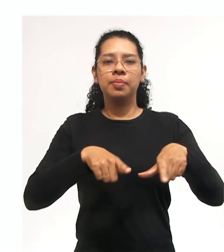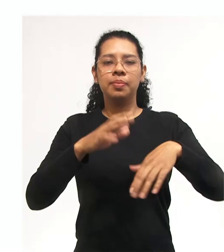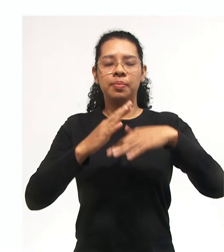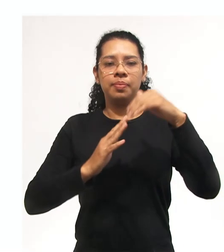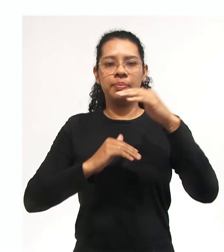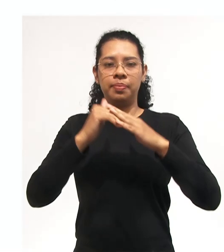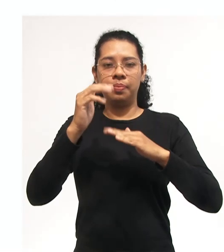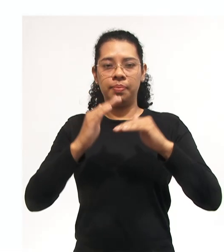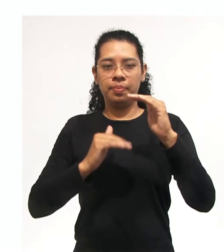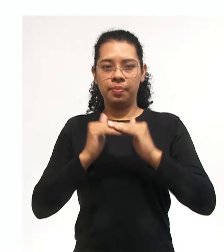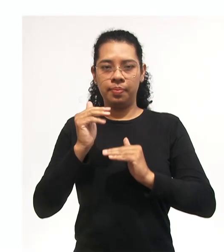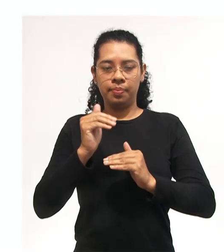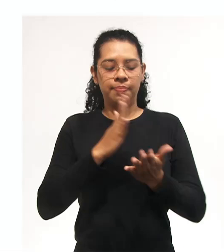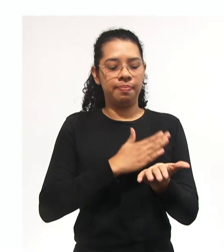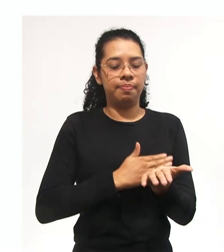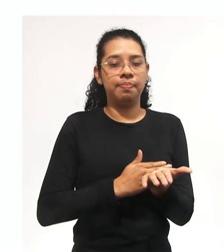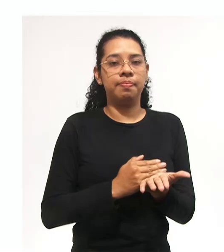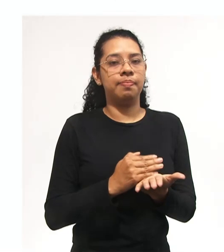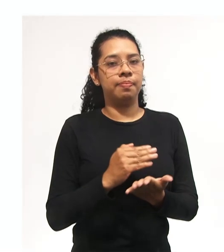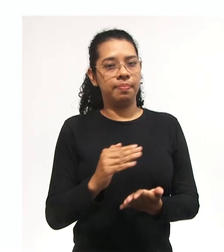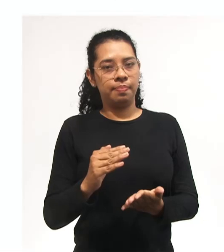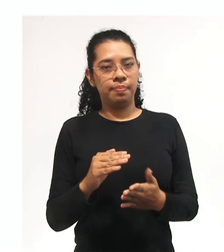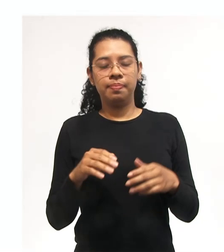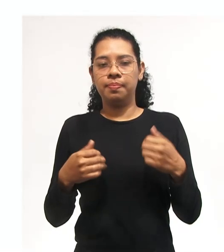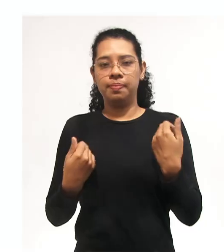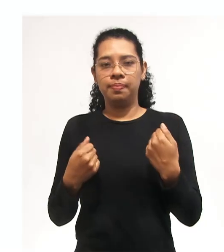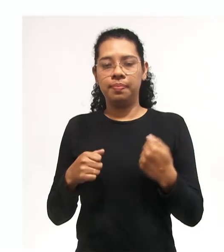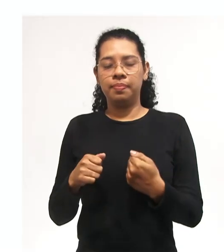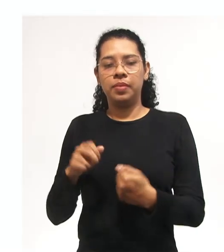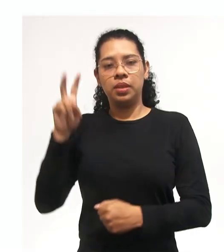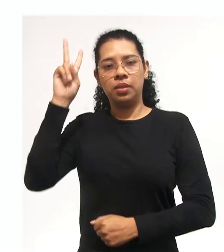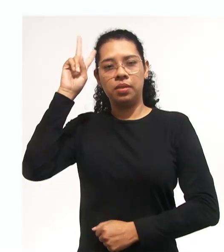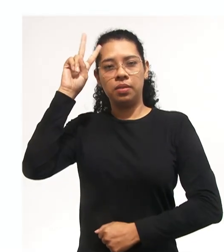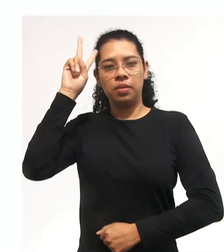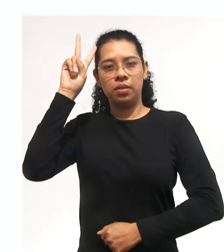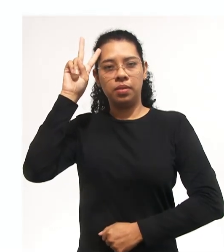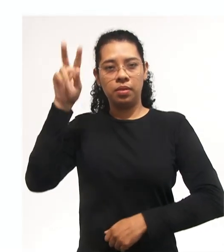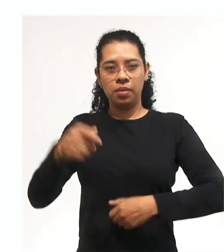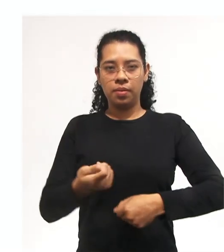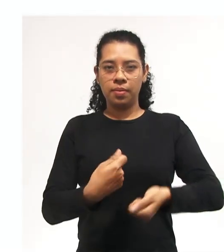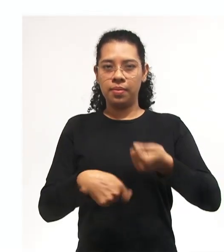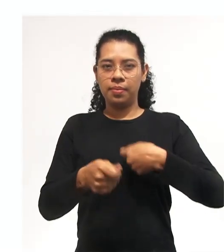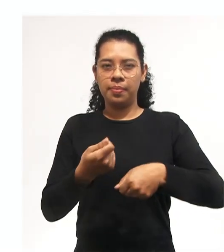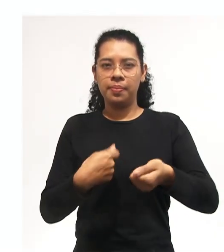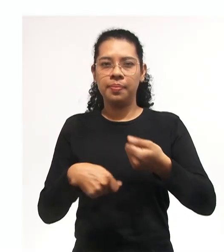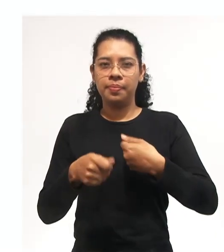Para começar, a gente tem que lembrar que a administração pública ela é formada